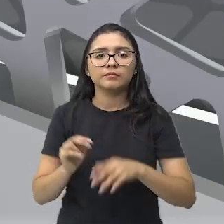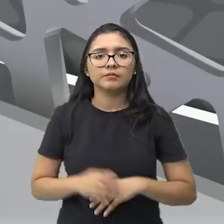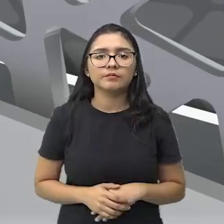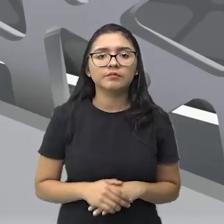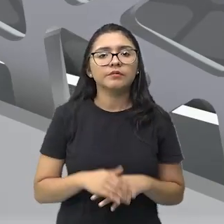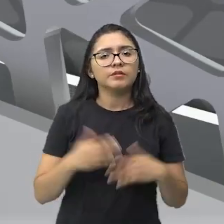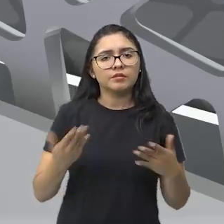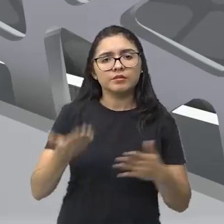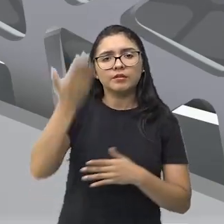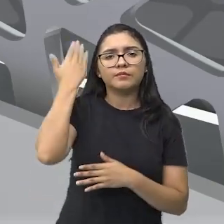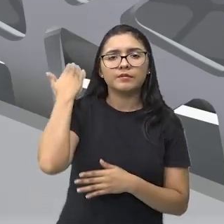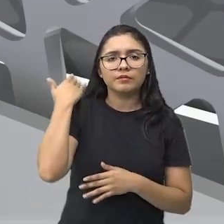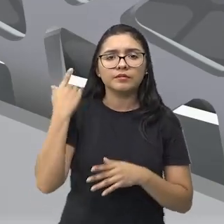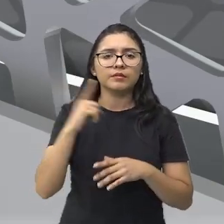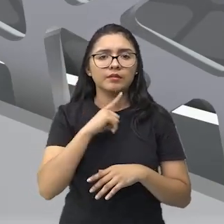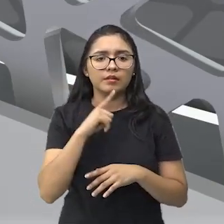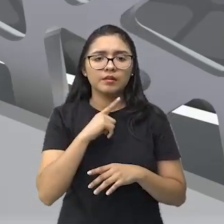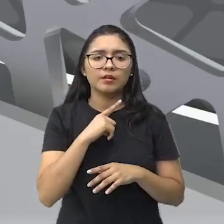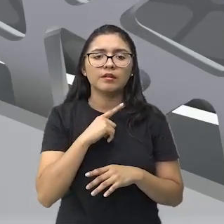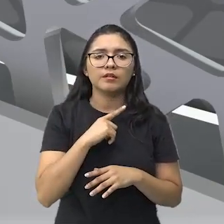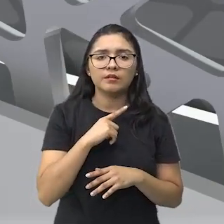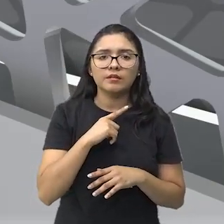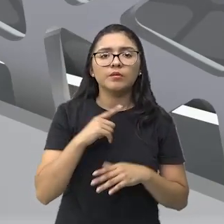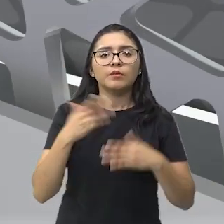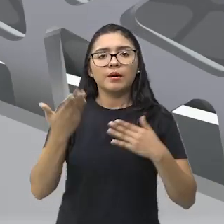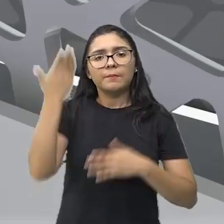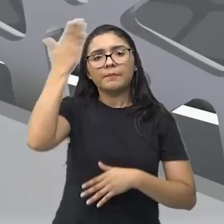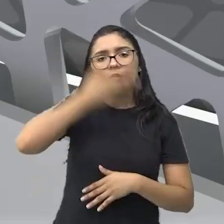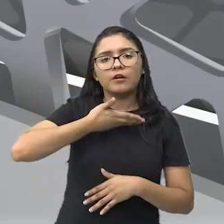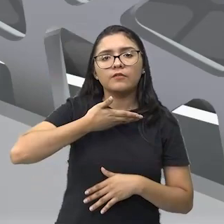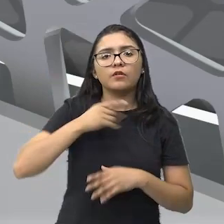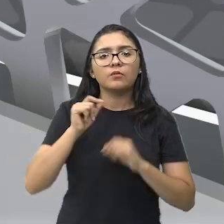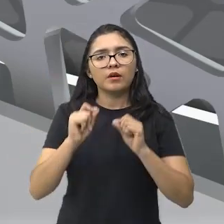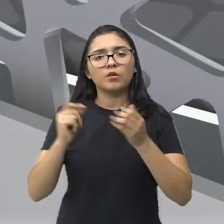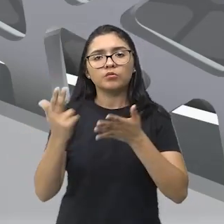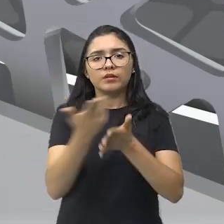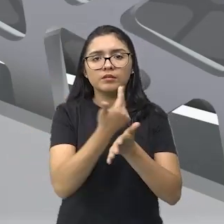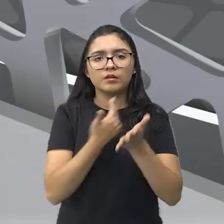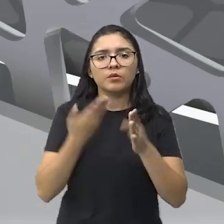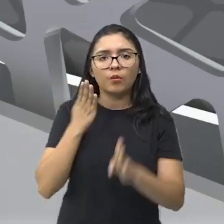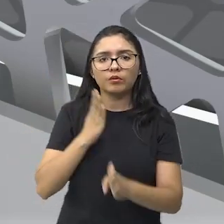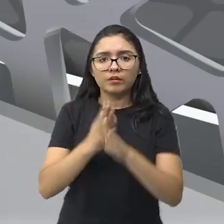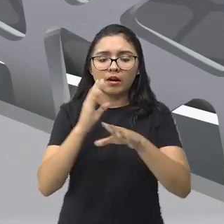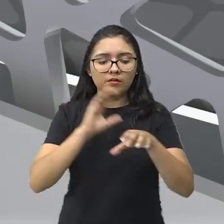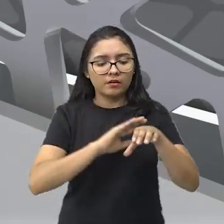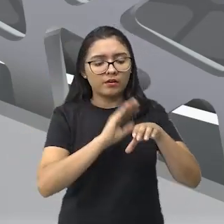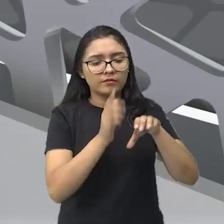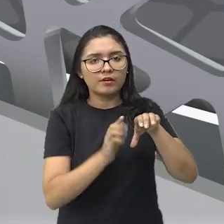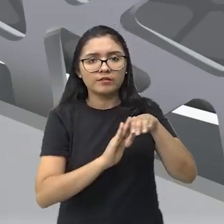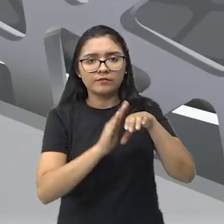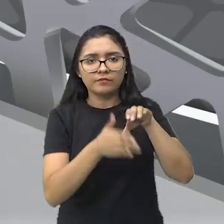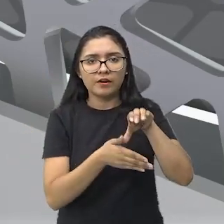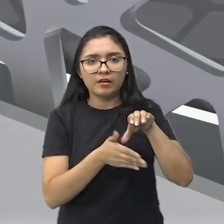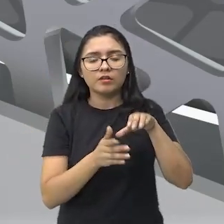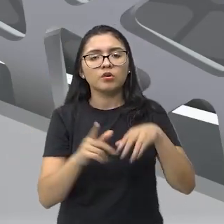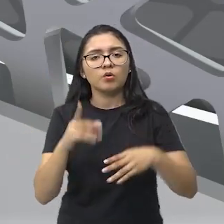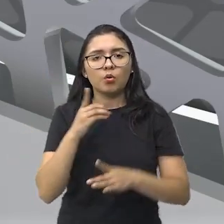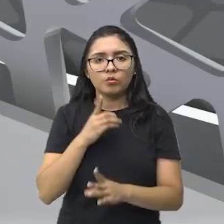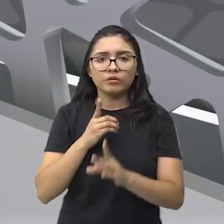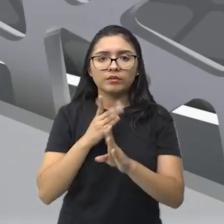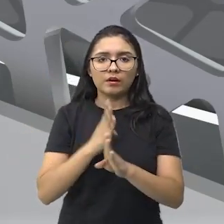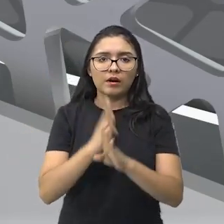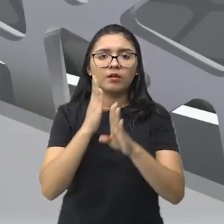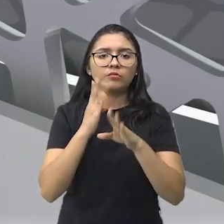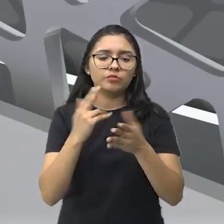tem vestígios, através dos desenhos que foram encontrados, a questão de alguns instrumentos musicais, como